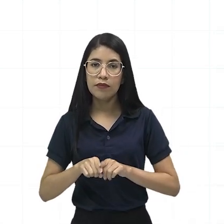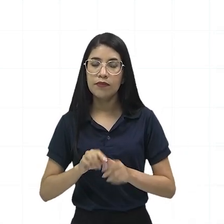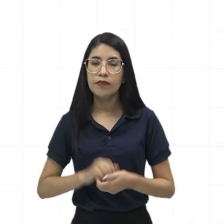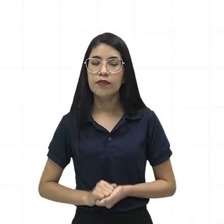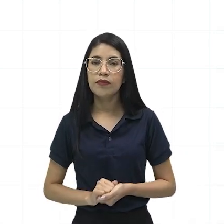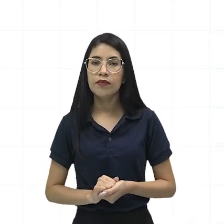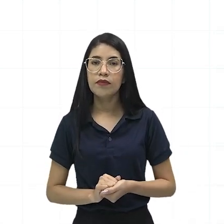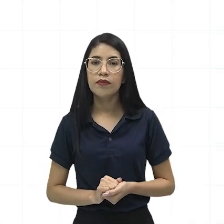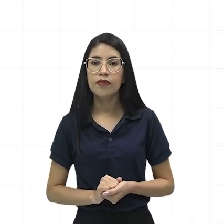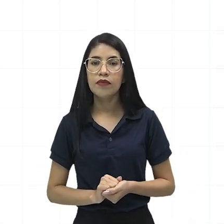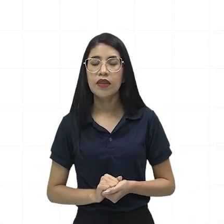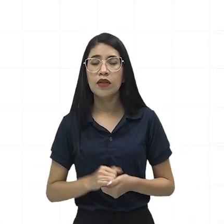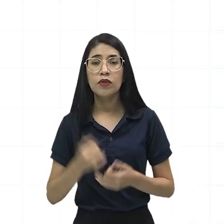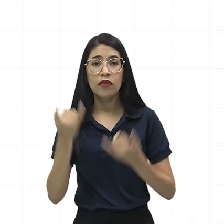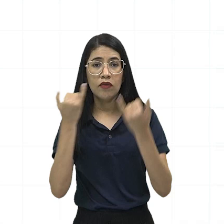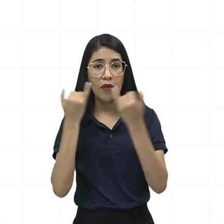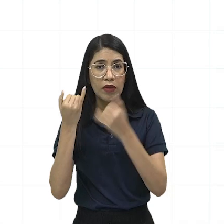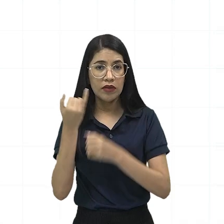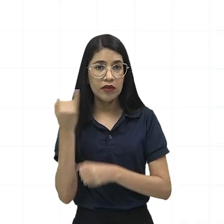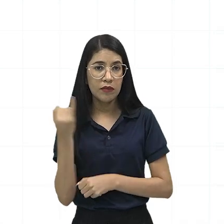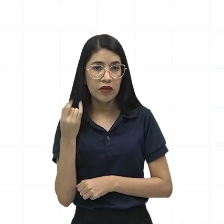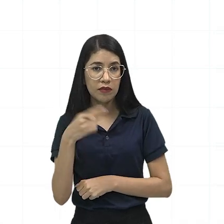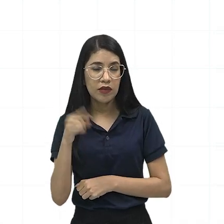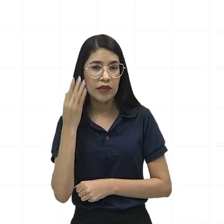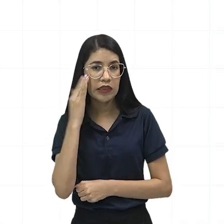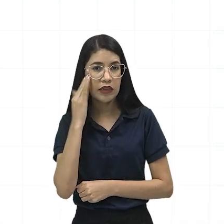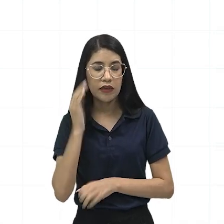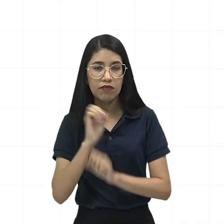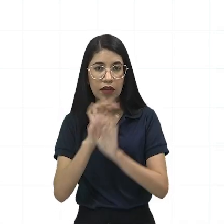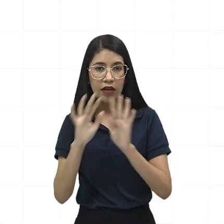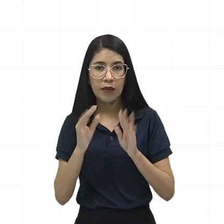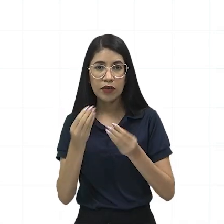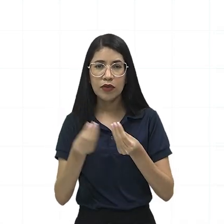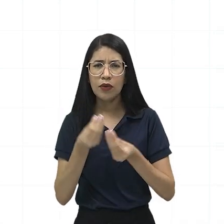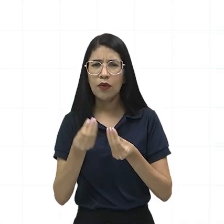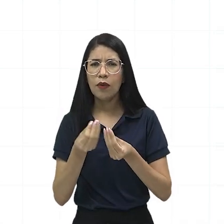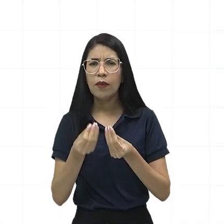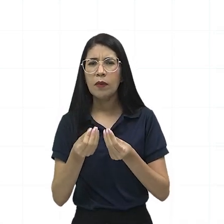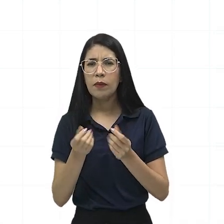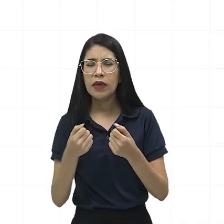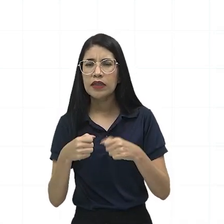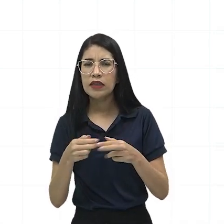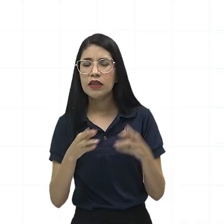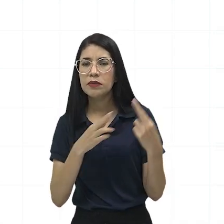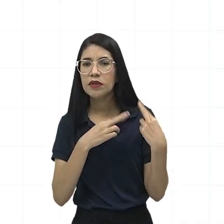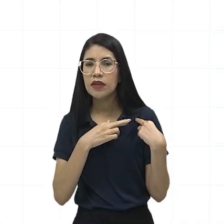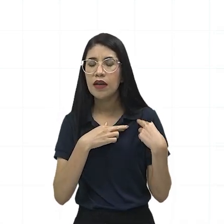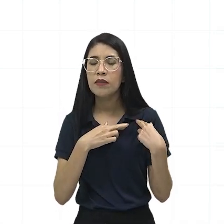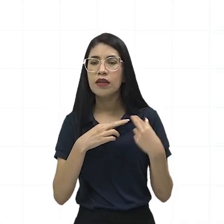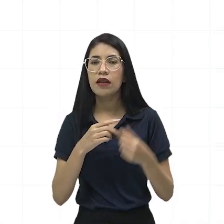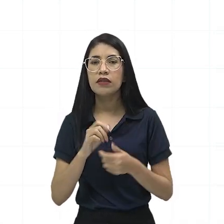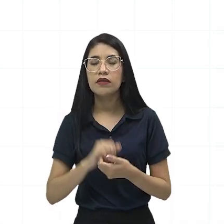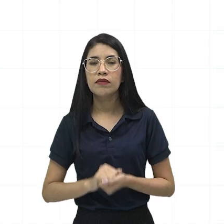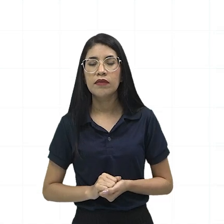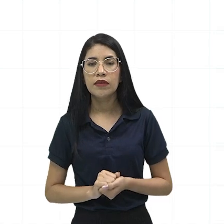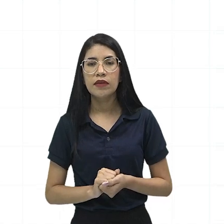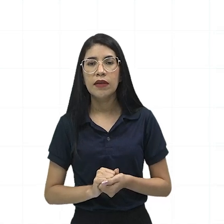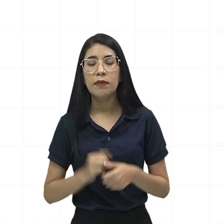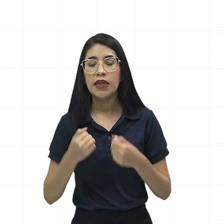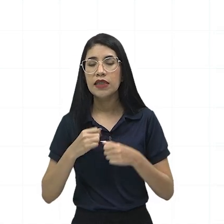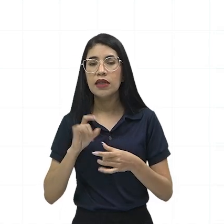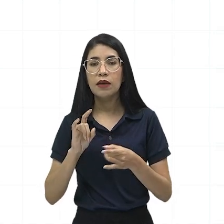aí são dados importantes para você entender a responsabilidade que a pessoa tem, que o indivíduo tem, de